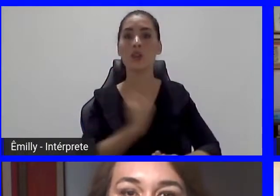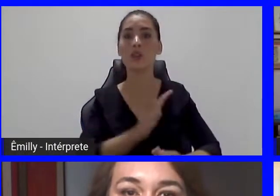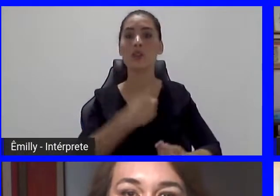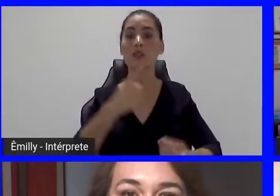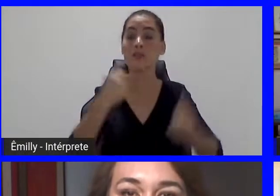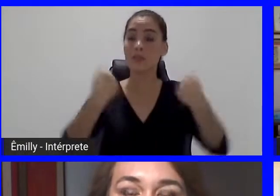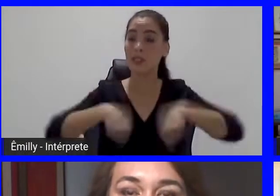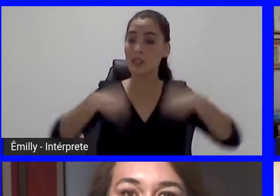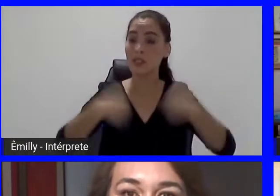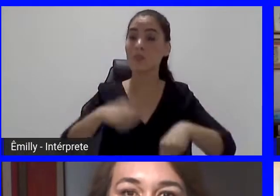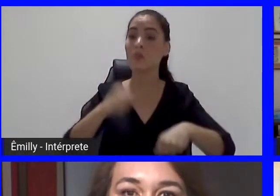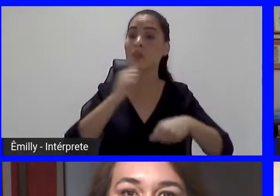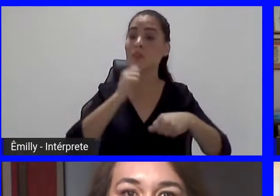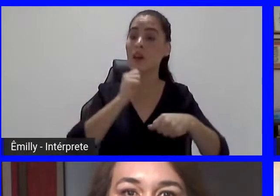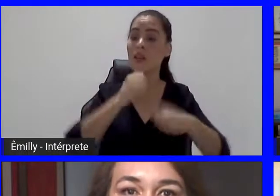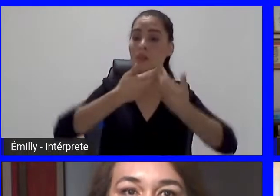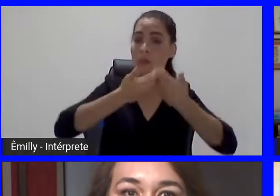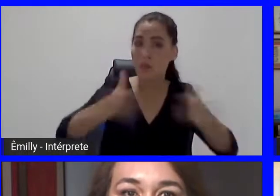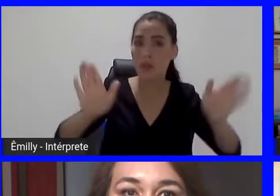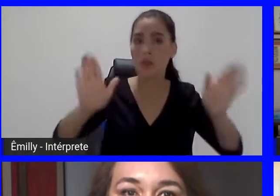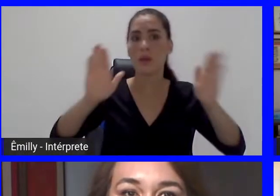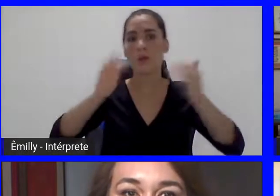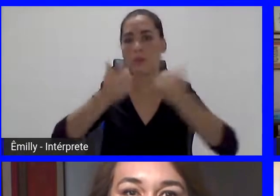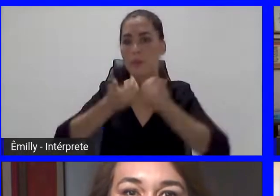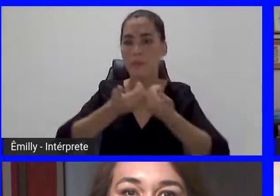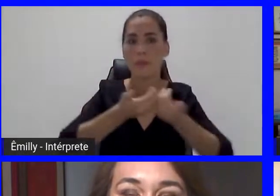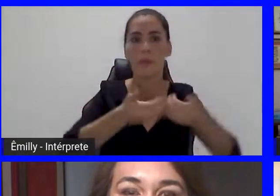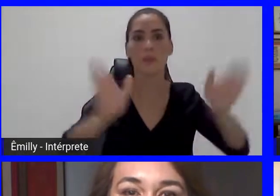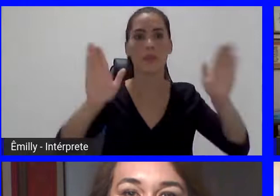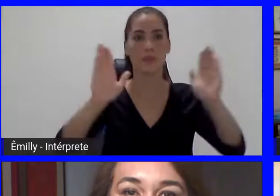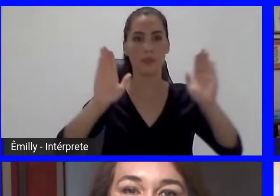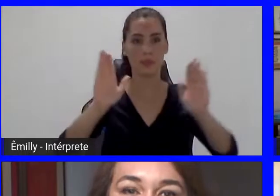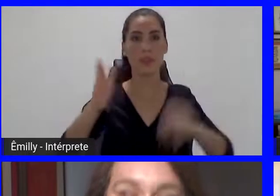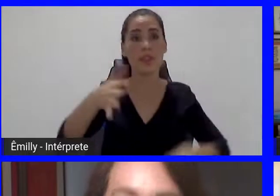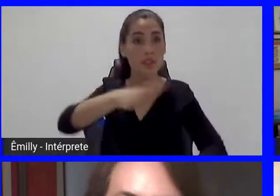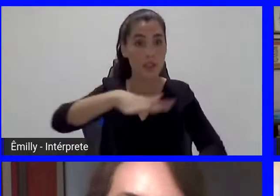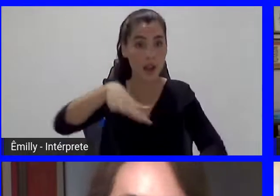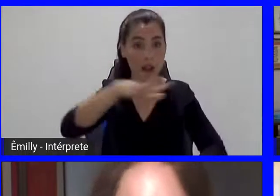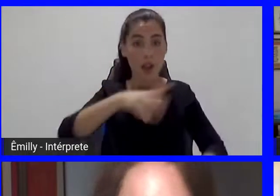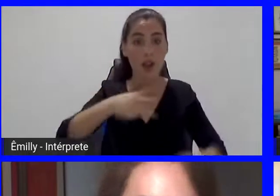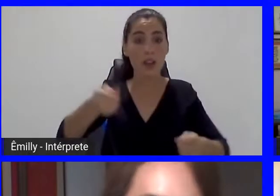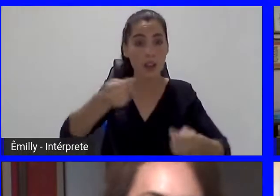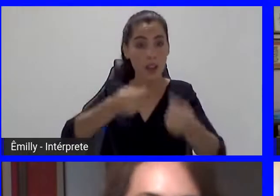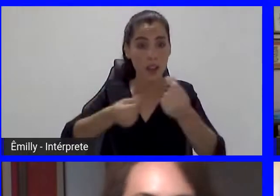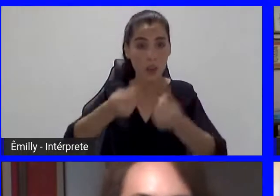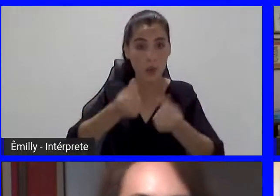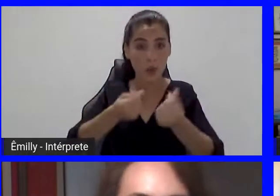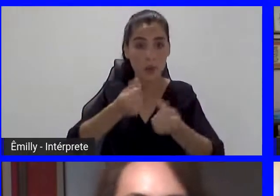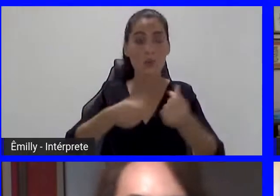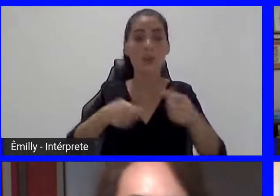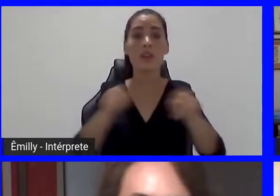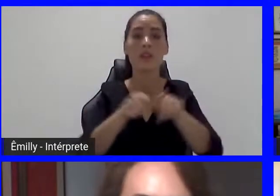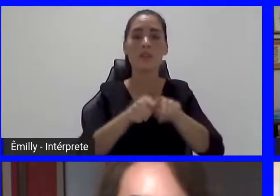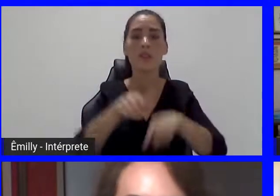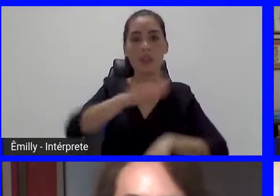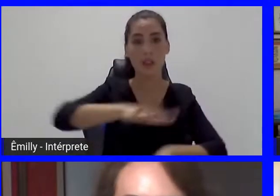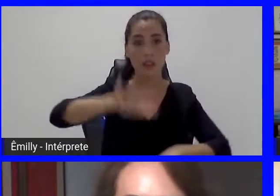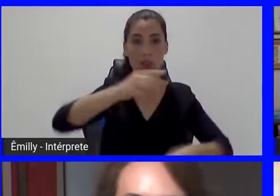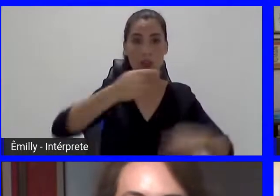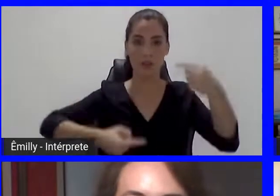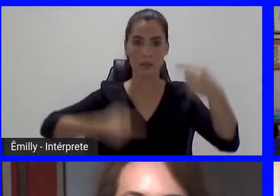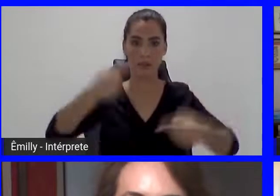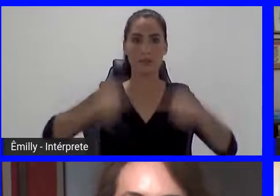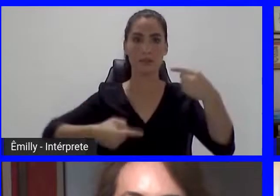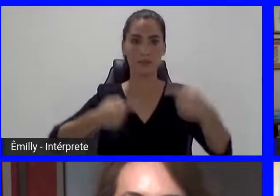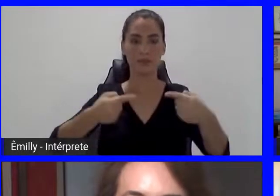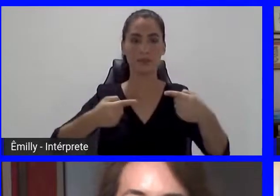ainda, não só na pauta econômica, mas especialmente na pauta política. Nós somos